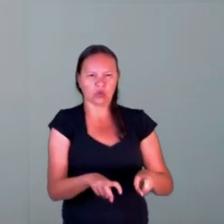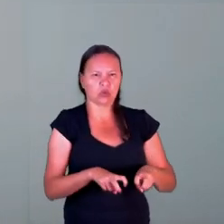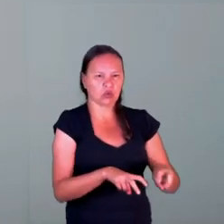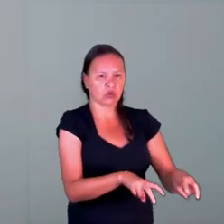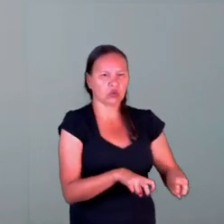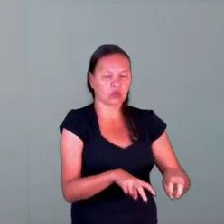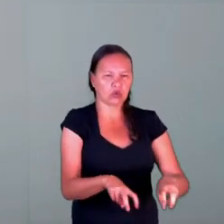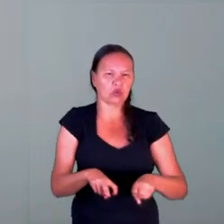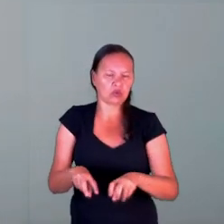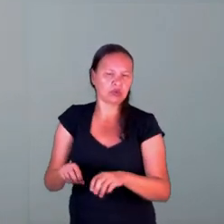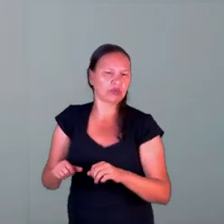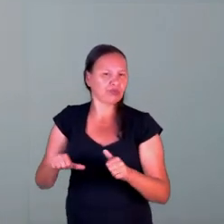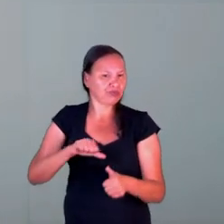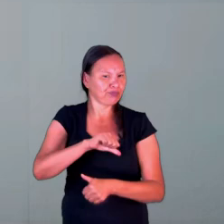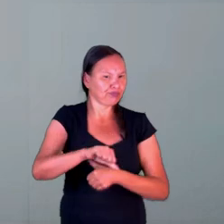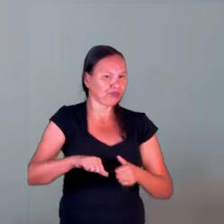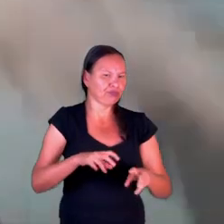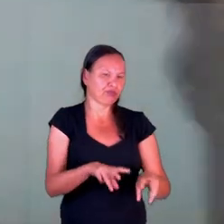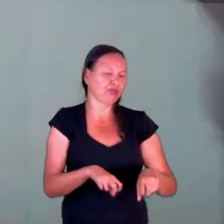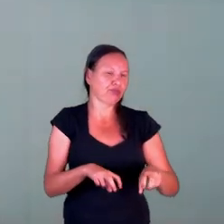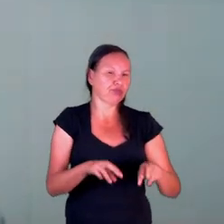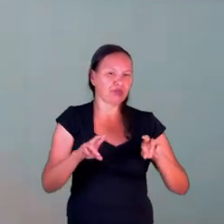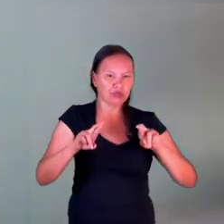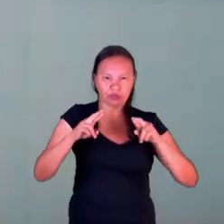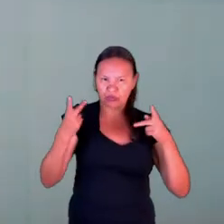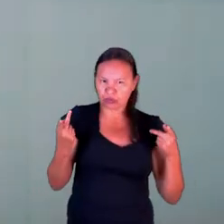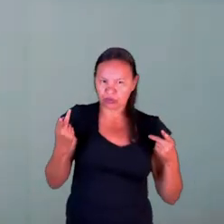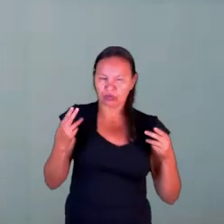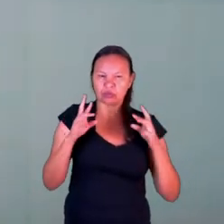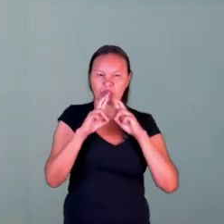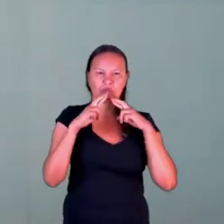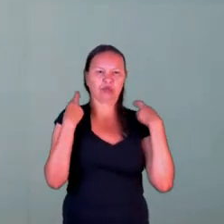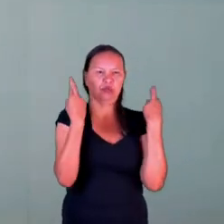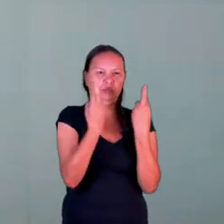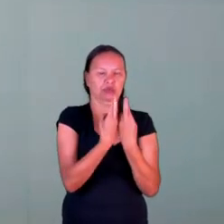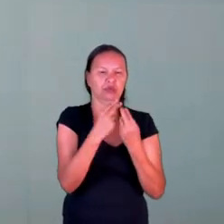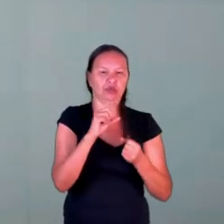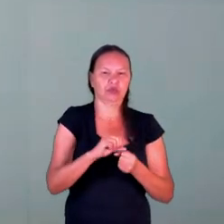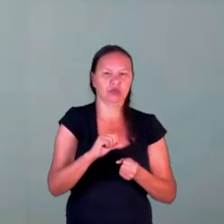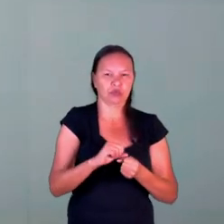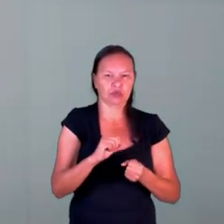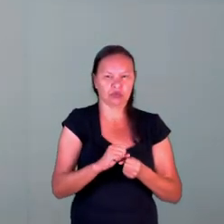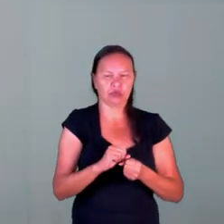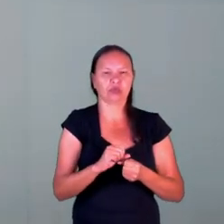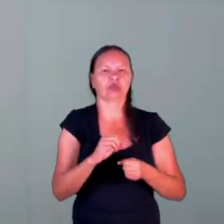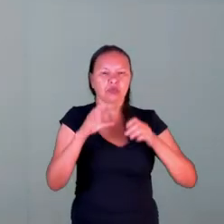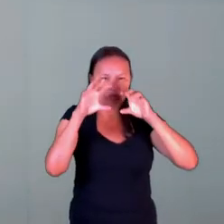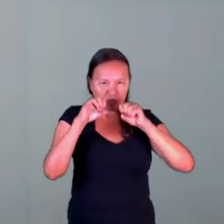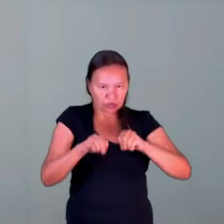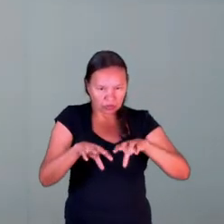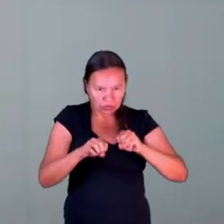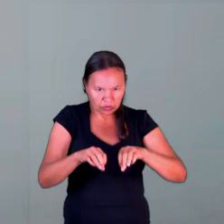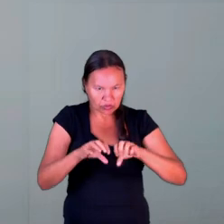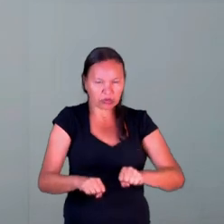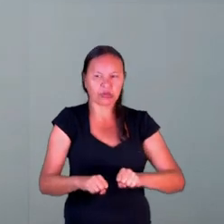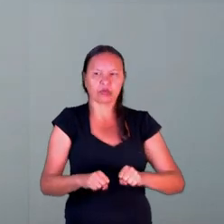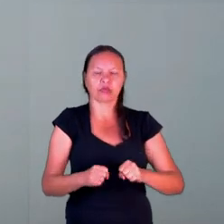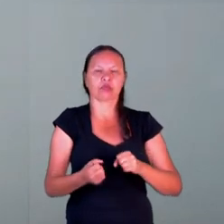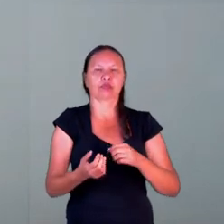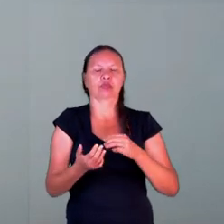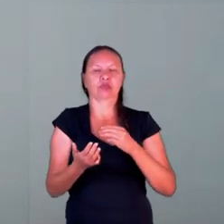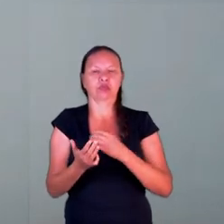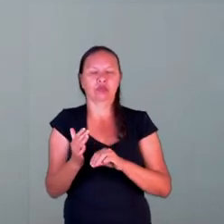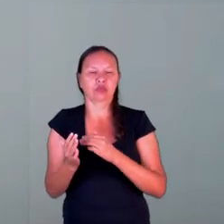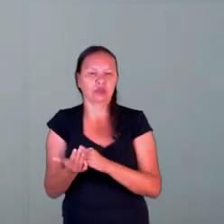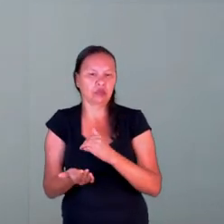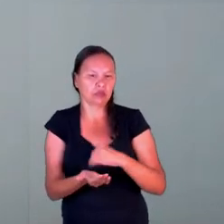você comparar com legislação eu não é sou Expert não é tanta reunião que a gente faz que que o pessoal vai vai aprendendo né com a legislação às vezes europeia